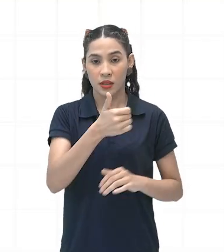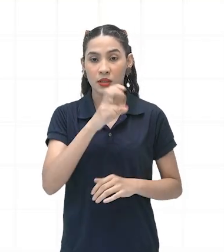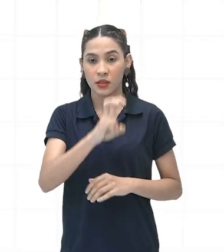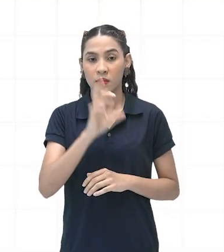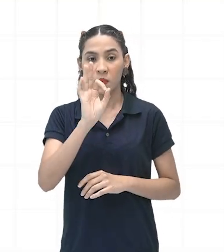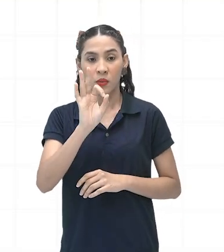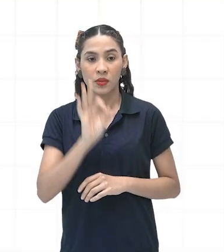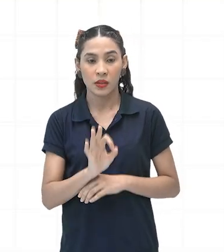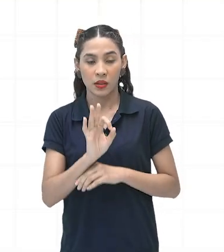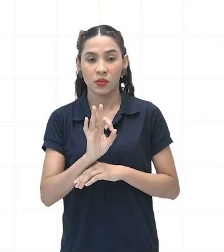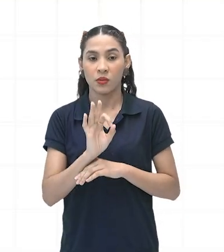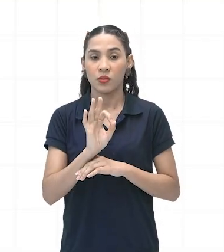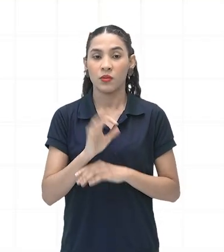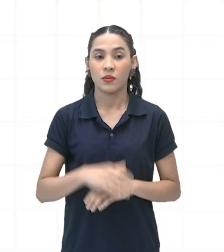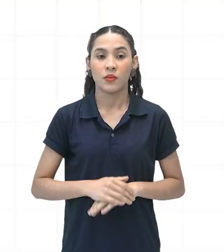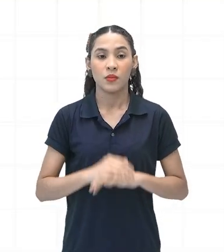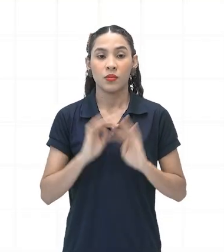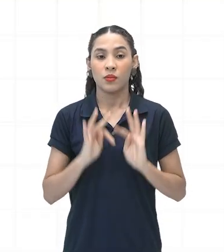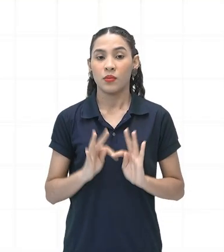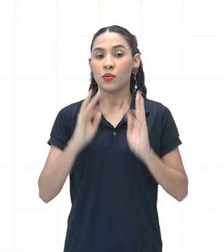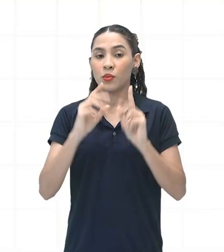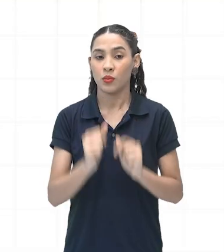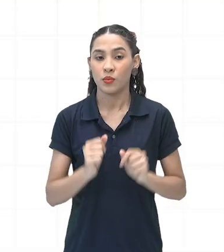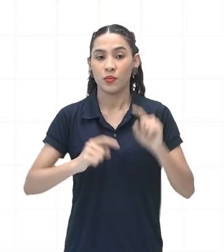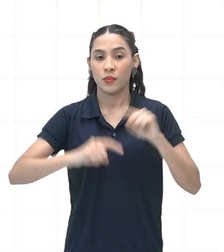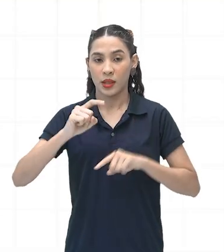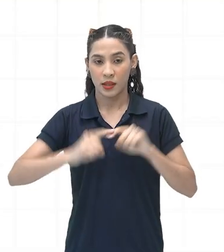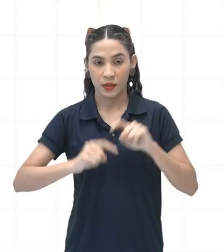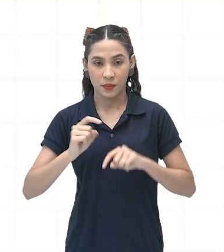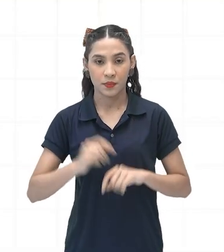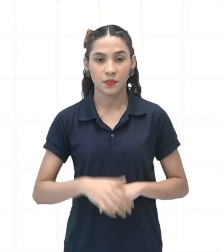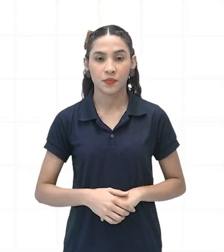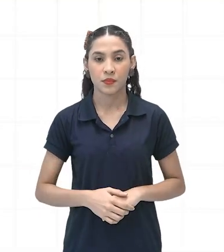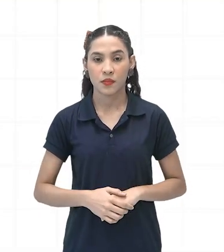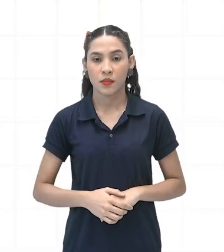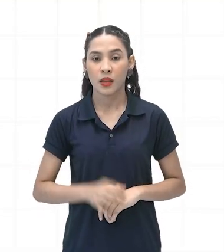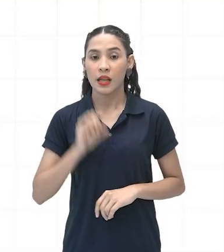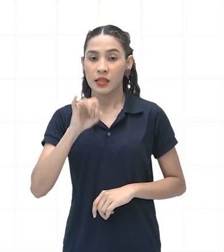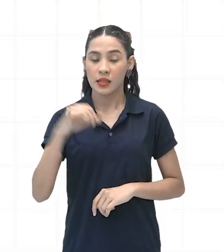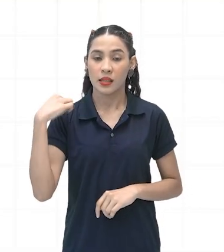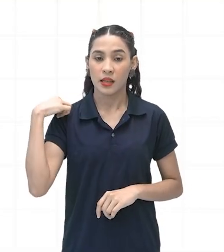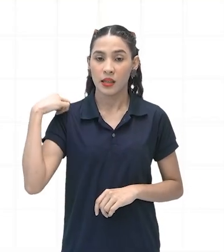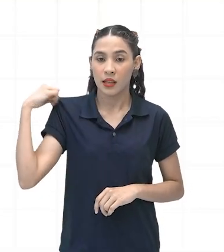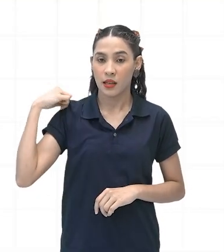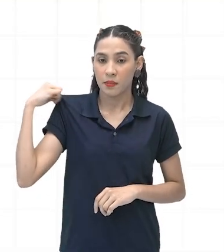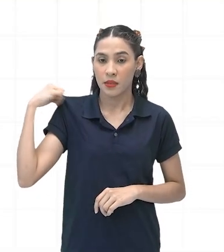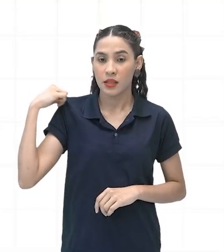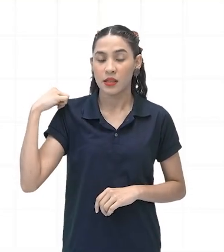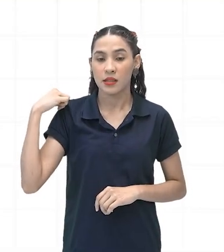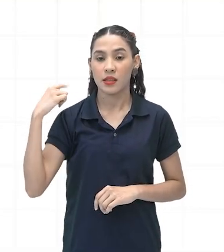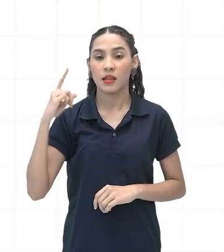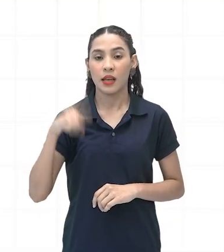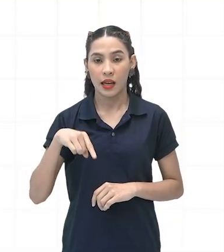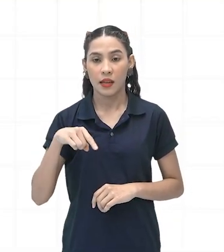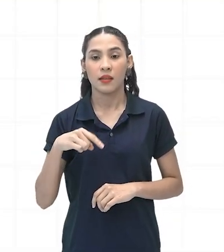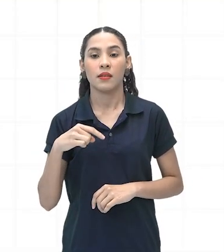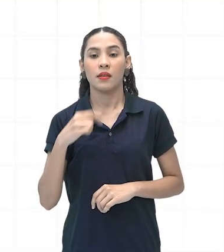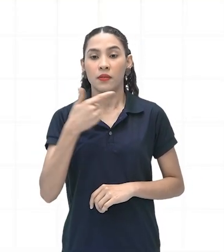de 15% em todos os seus produtos. Se uma camisa